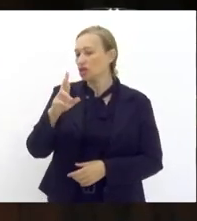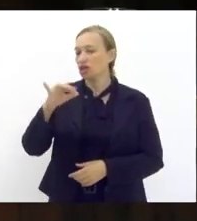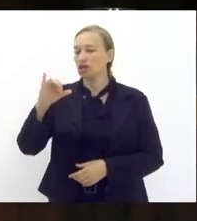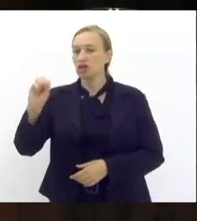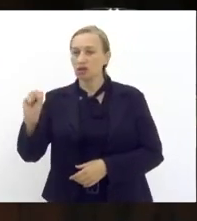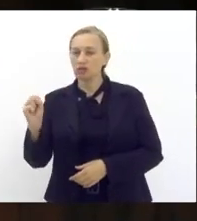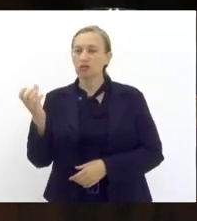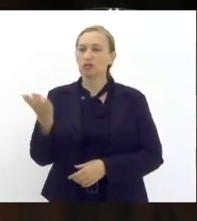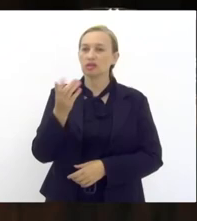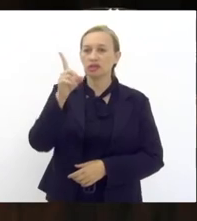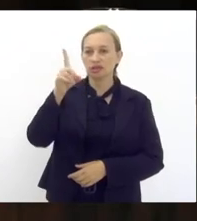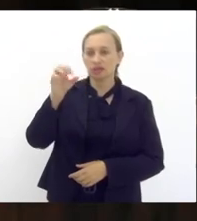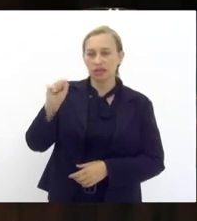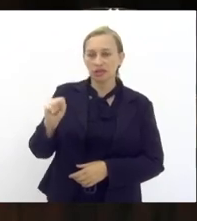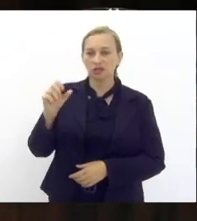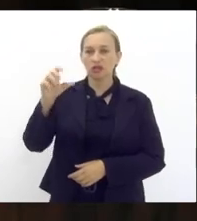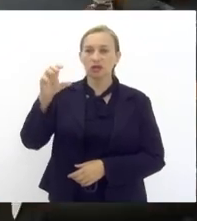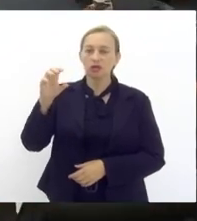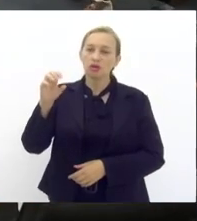vereador.